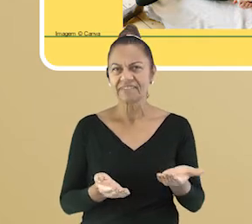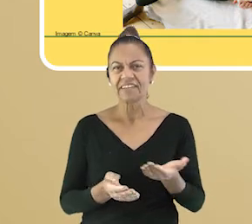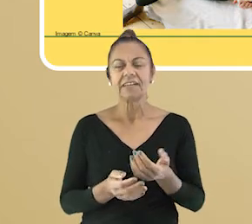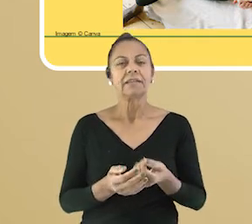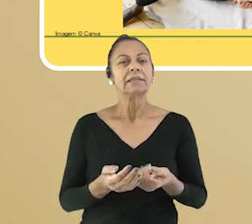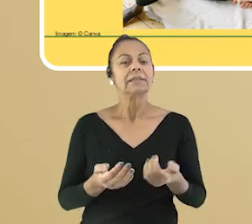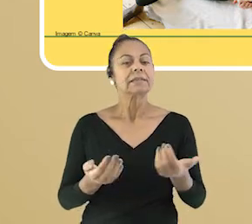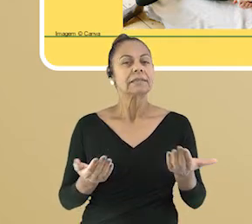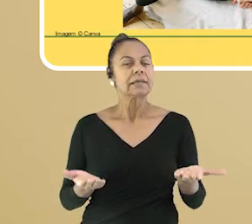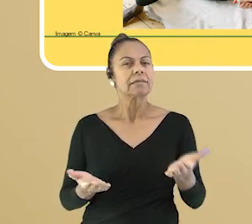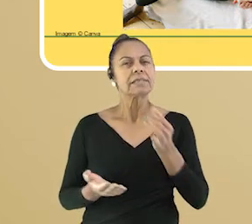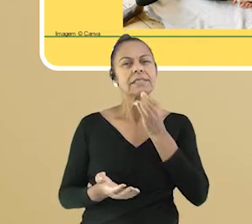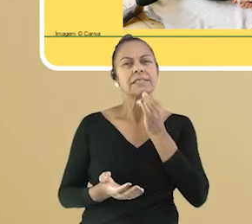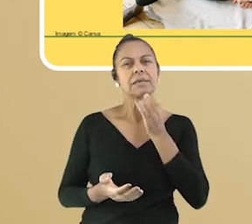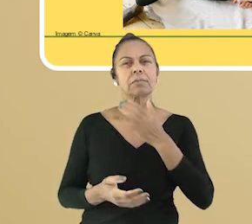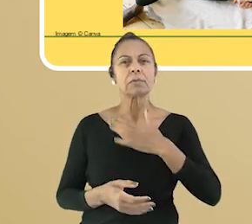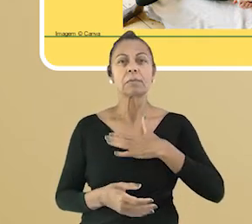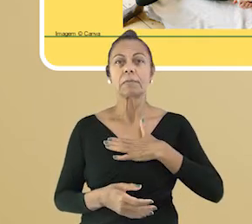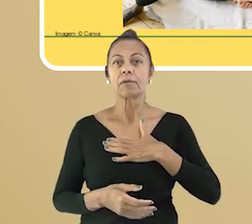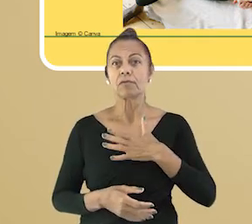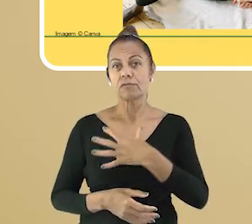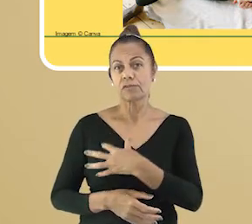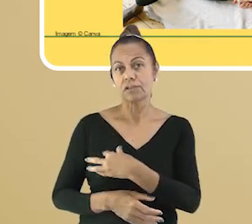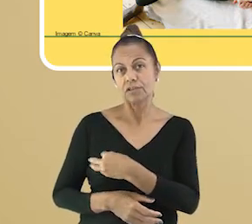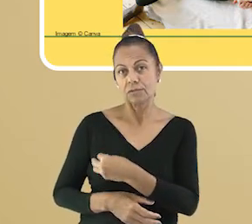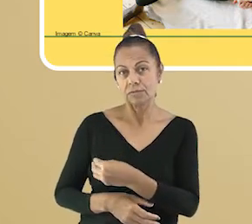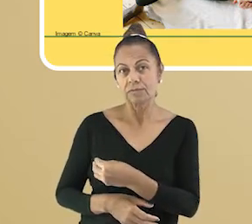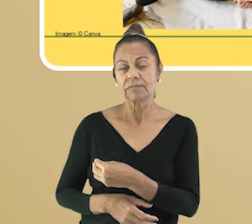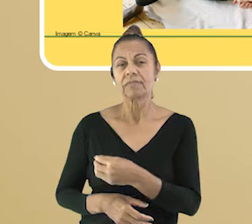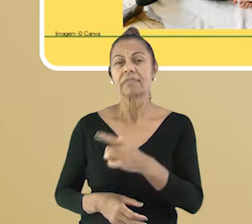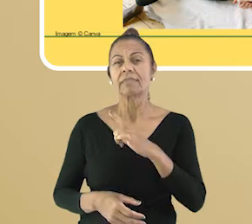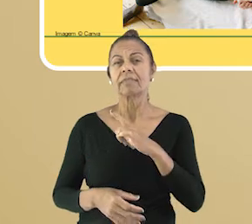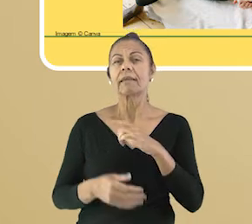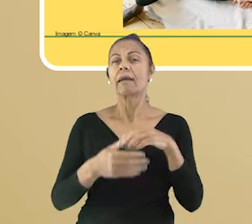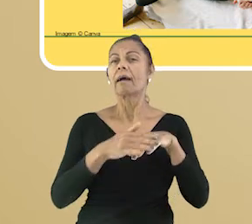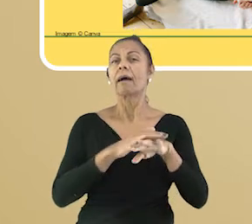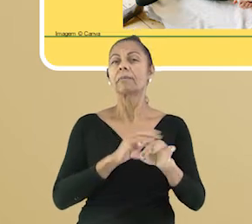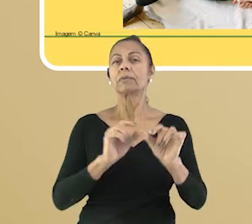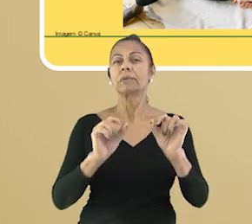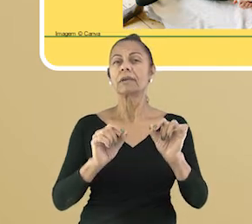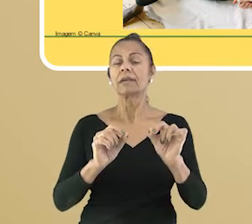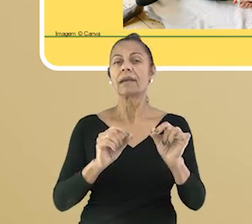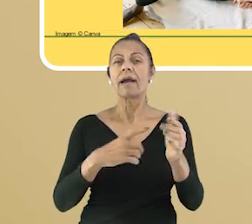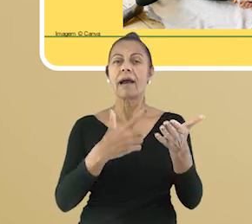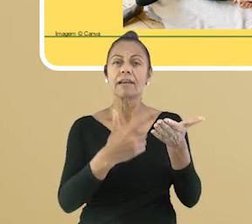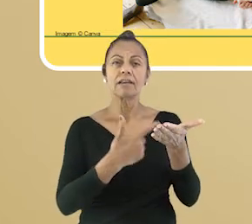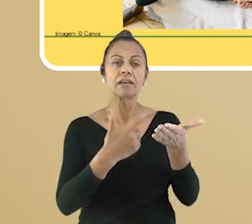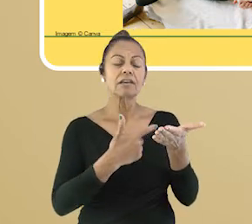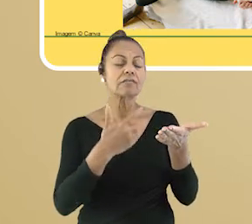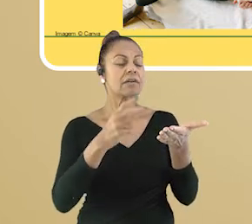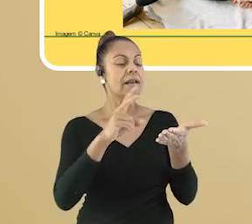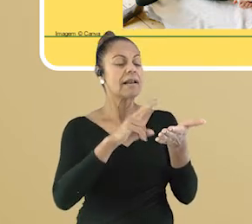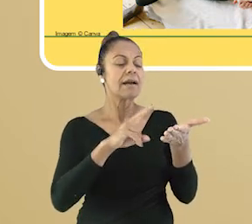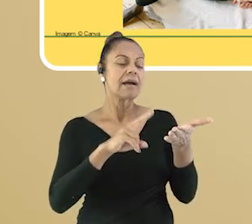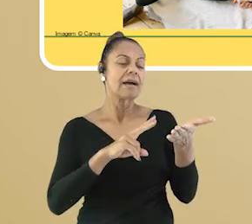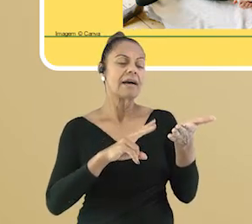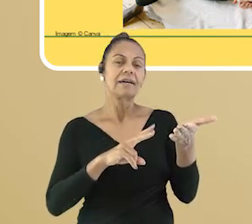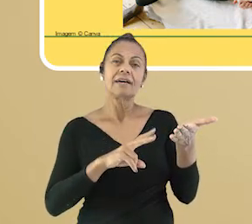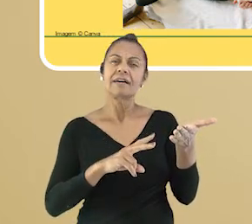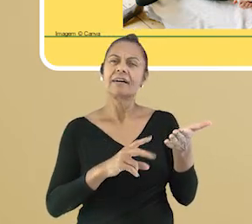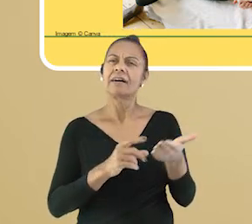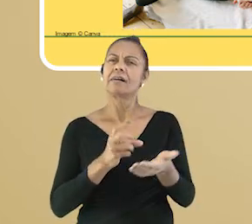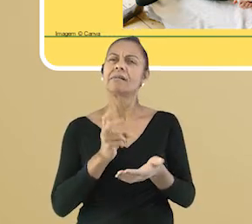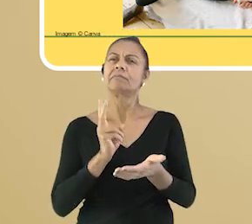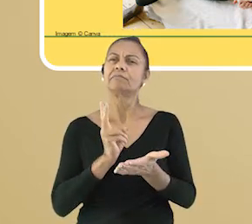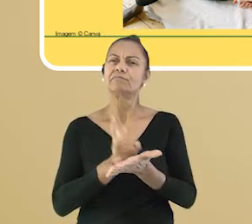história de um livro. Então, na minha casa, temos o hábito de ler, todas as noites, por pelo menos 30 minutos, ou até